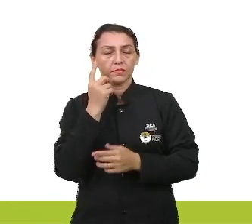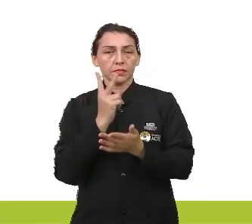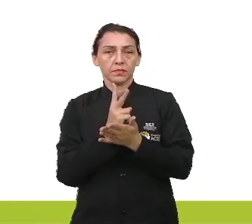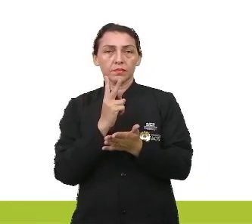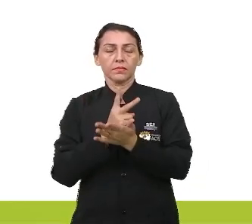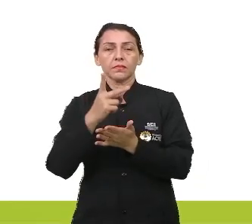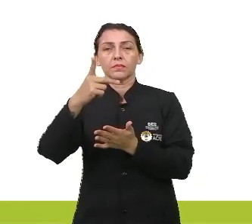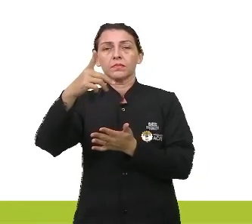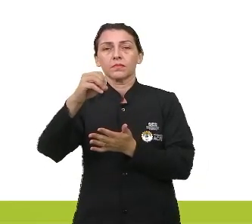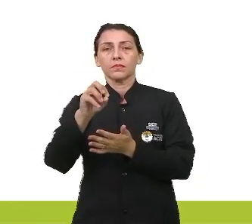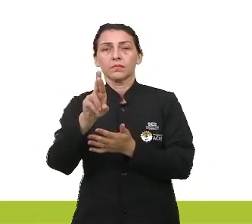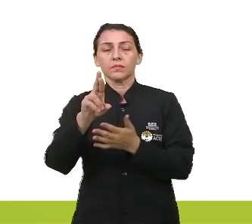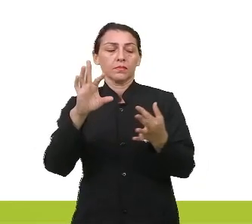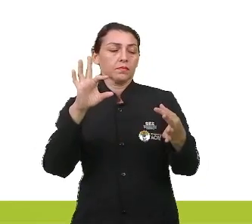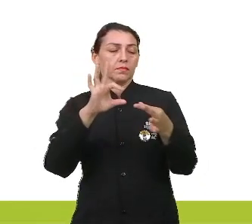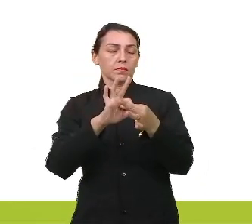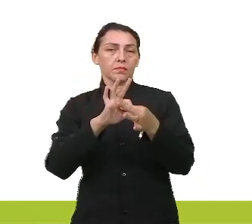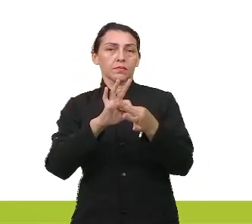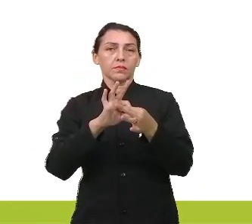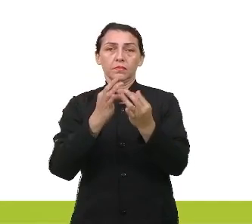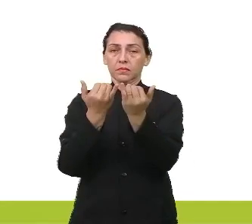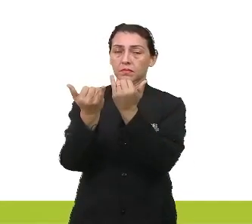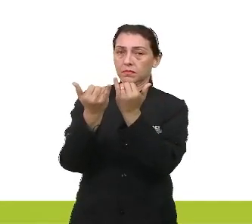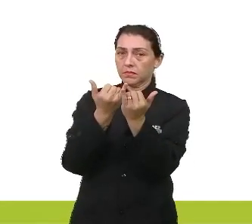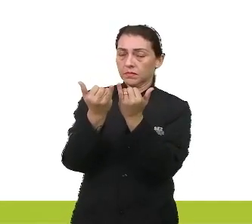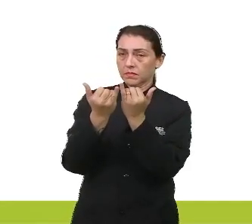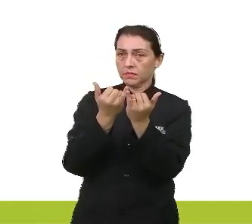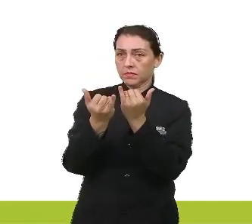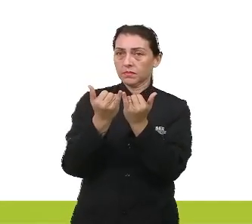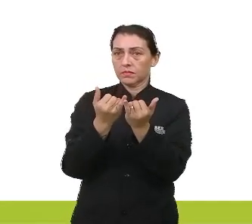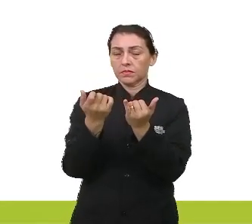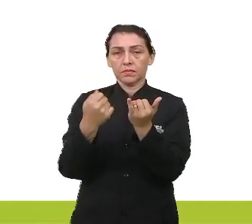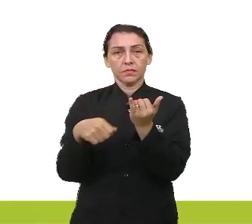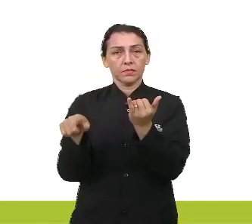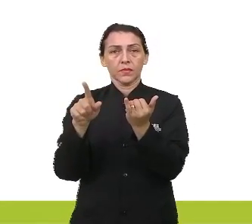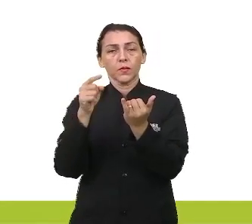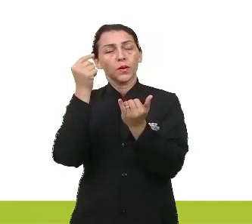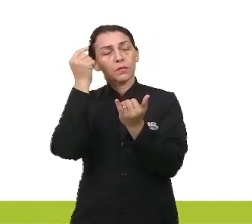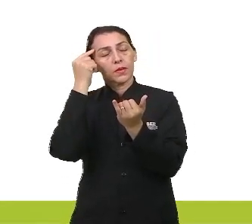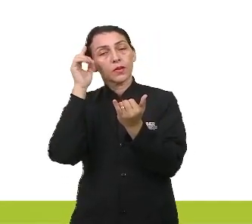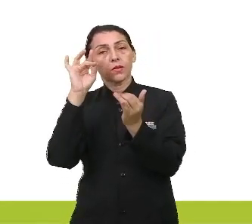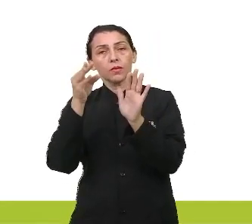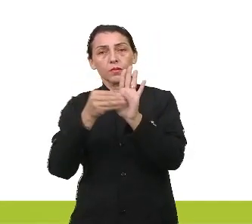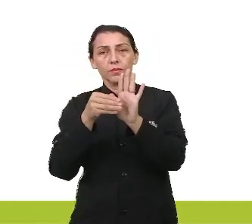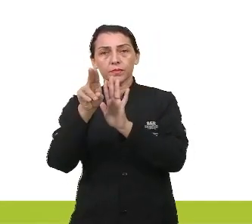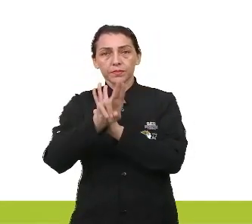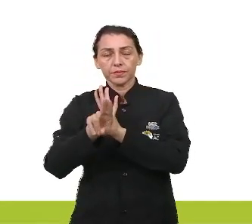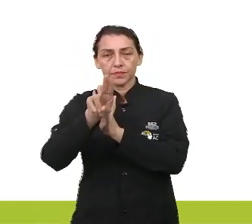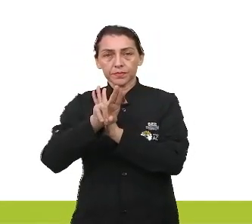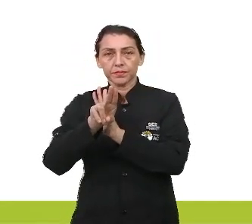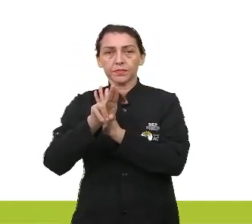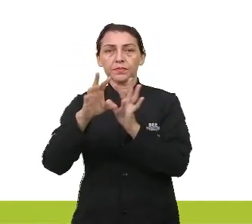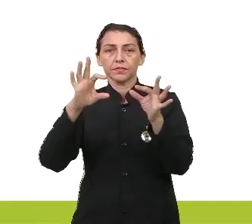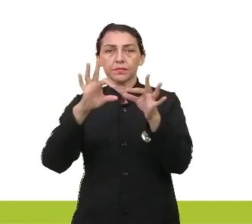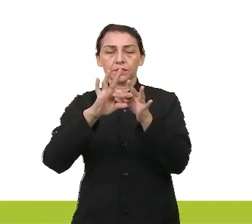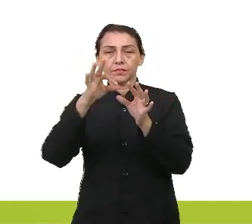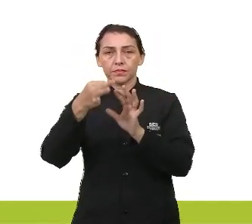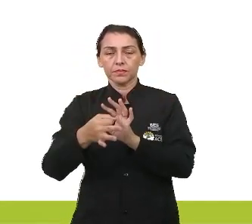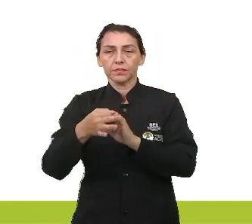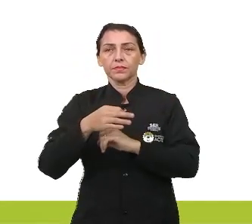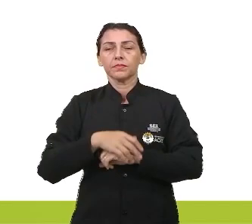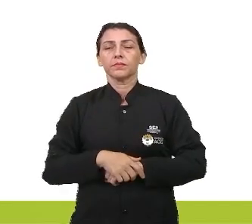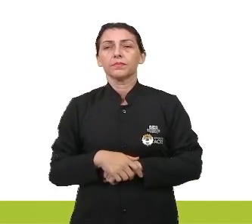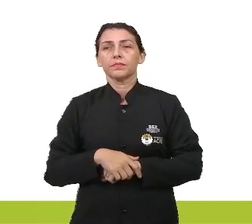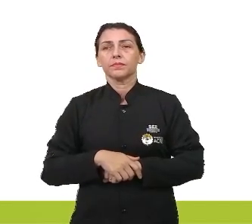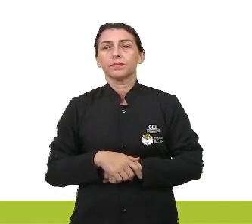sempre estão utilizando conectivos semelhantes? Pois é, gente, não tem muito o que pensar, é só você utilizar o conectivo adequado. Por